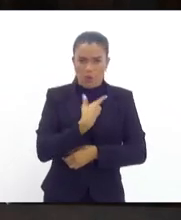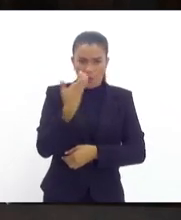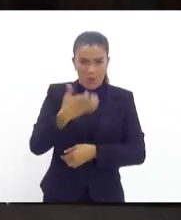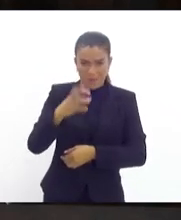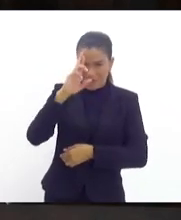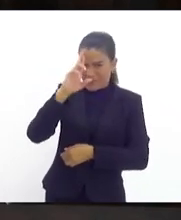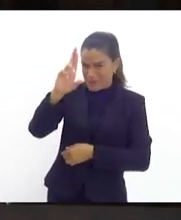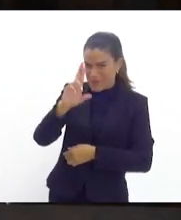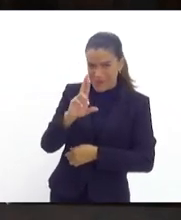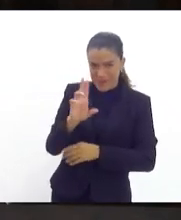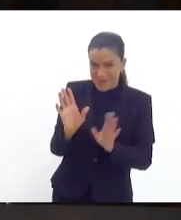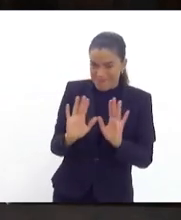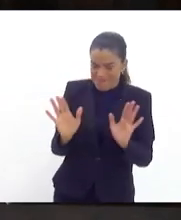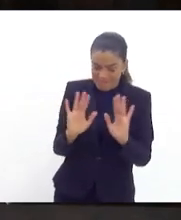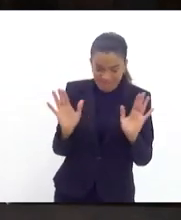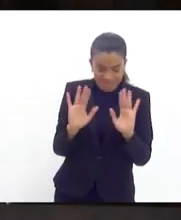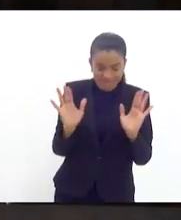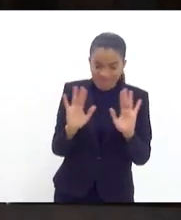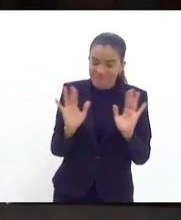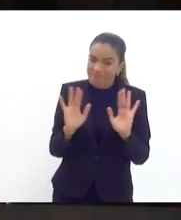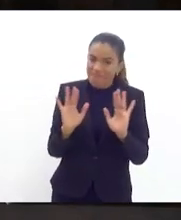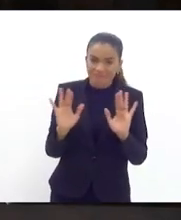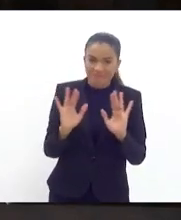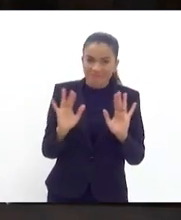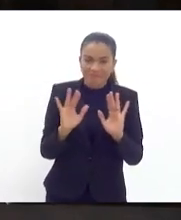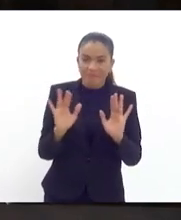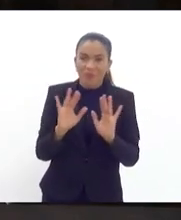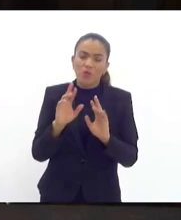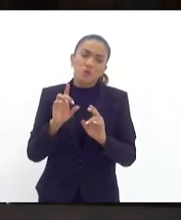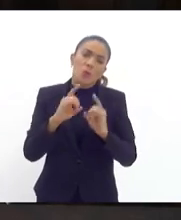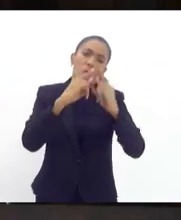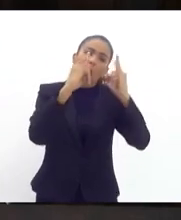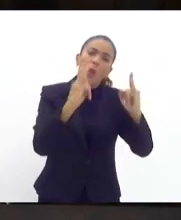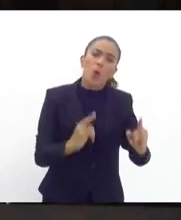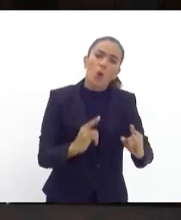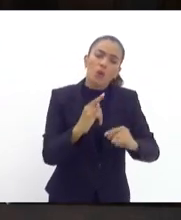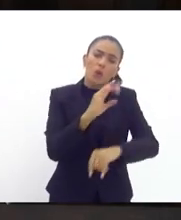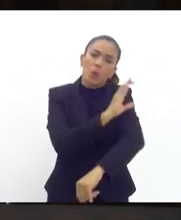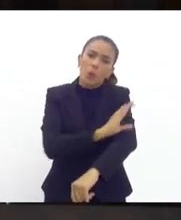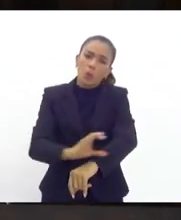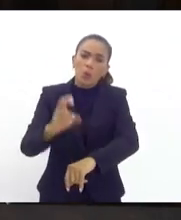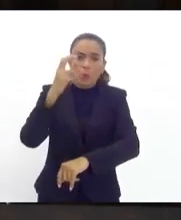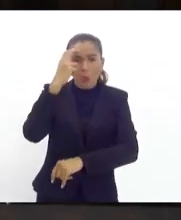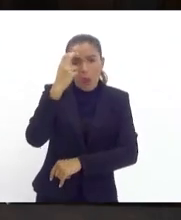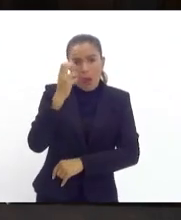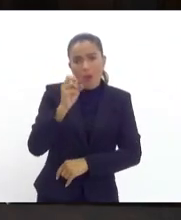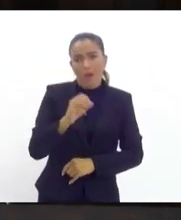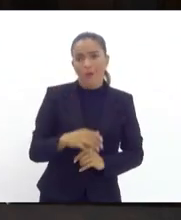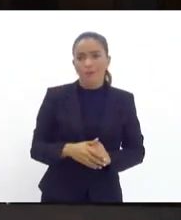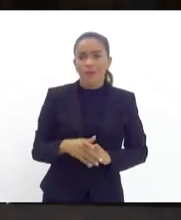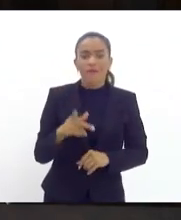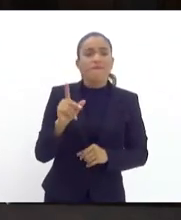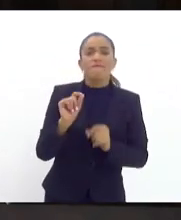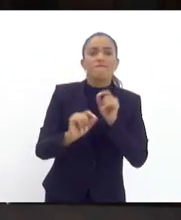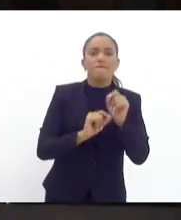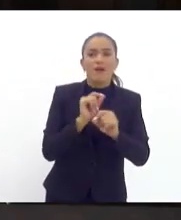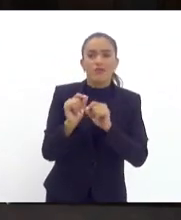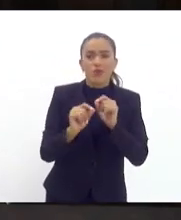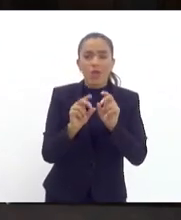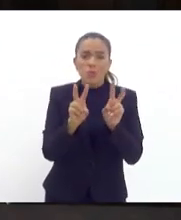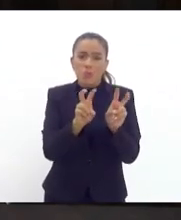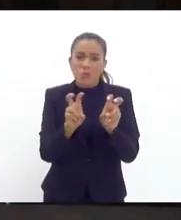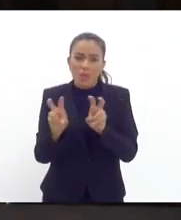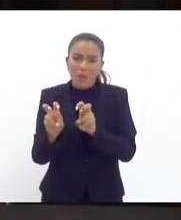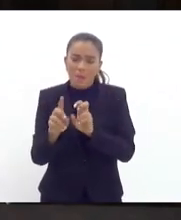terreno não não só um eventual Lona Cultural Como o próprio food Park faz uma sessão precária com termo